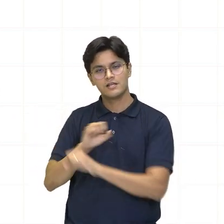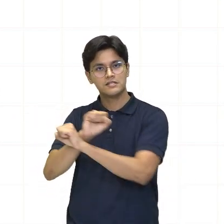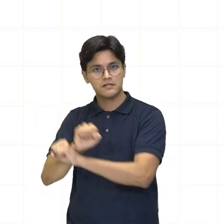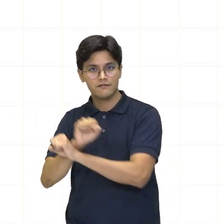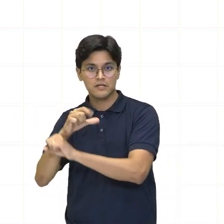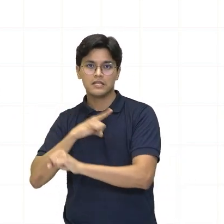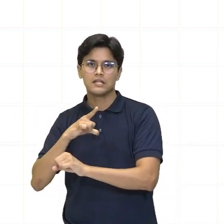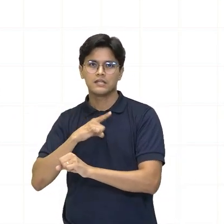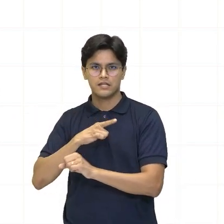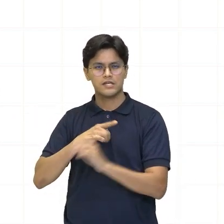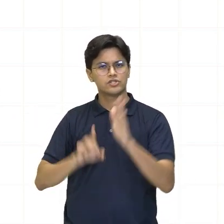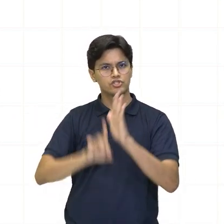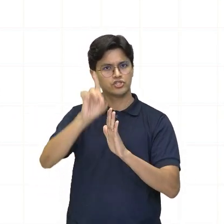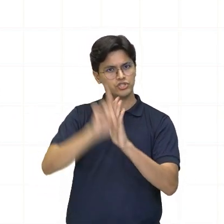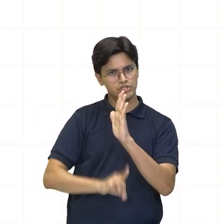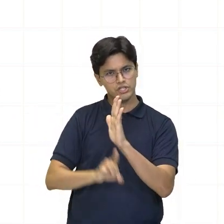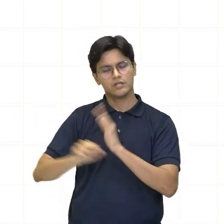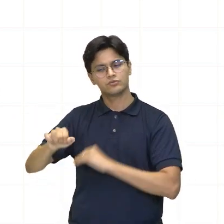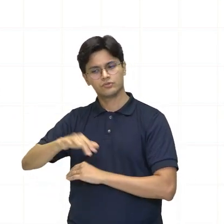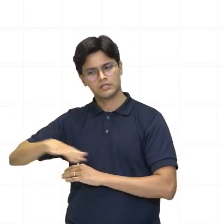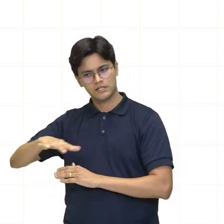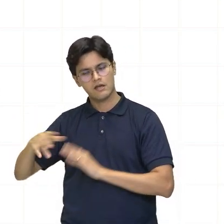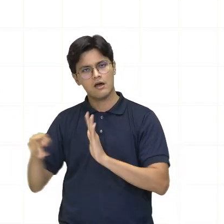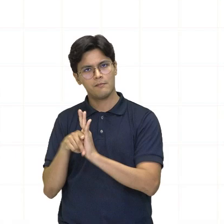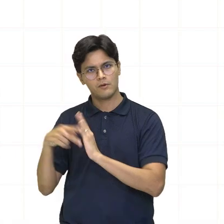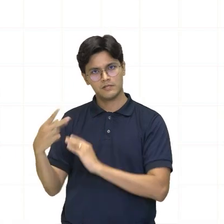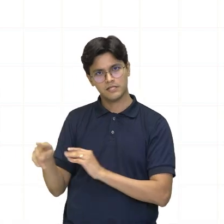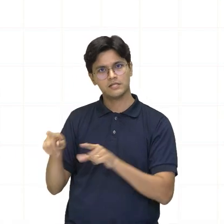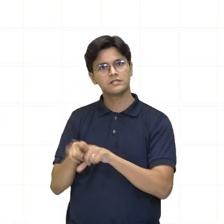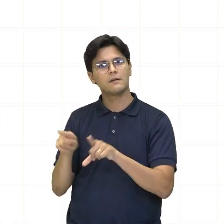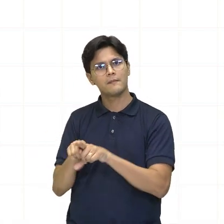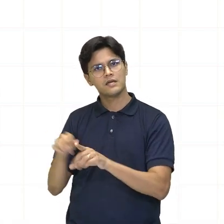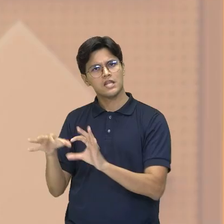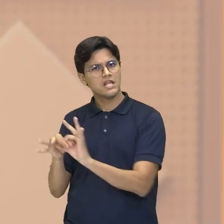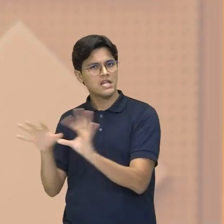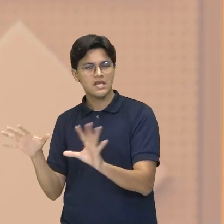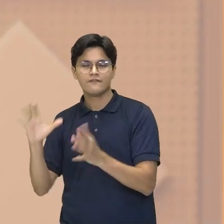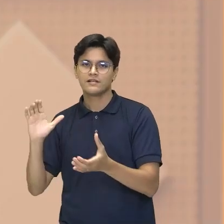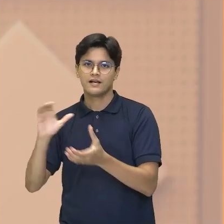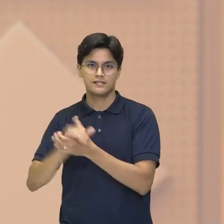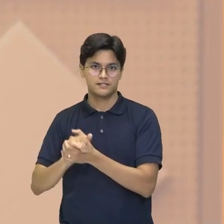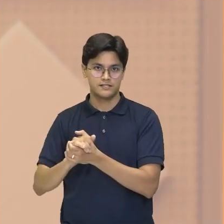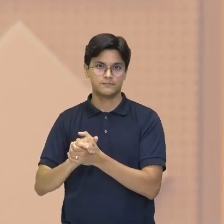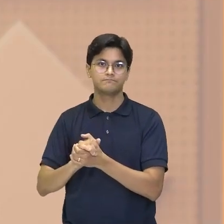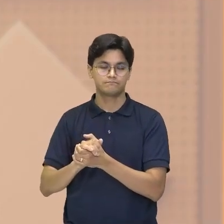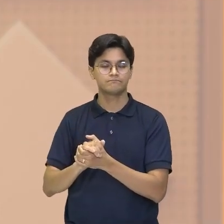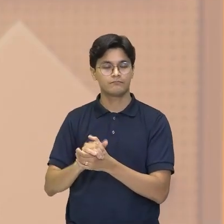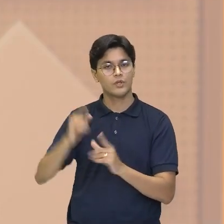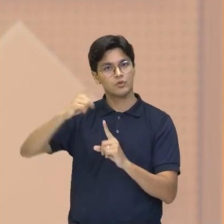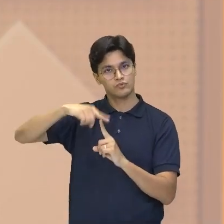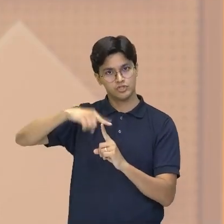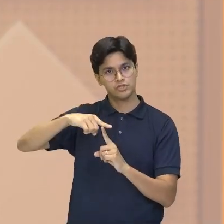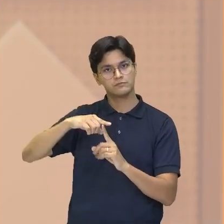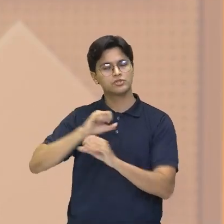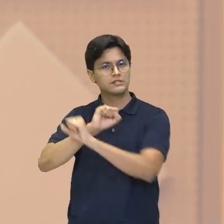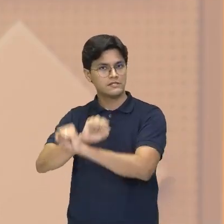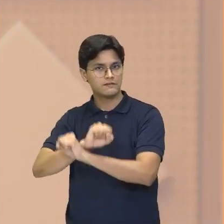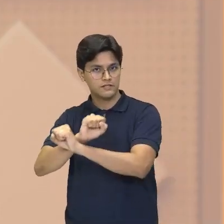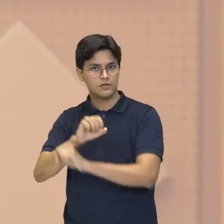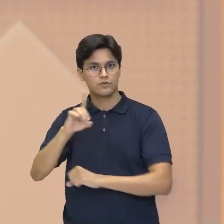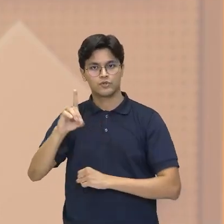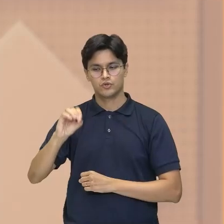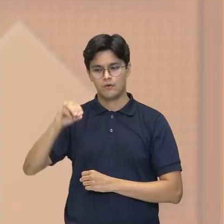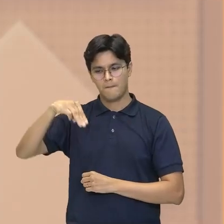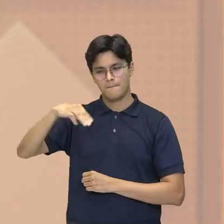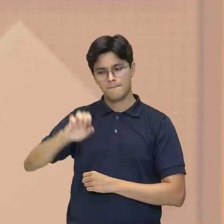de terra e ao casamento. Então, nesse sistema de escravização doméstica, nós vamos observar que eles tinham